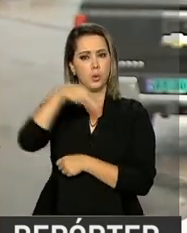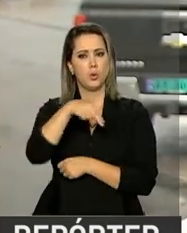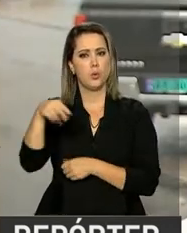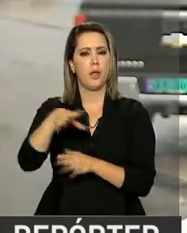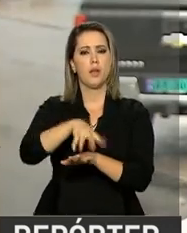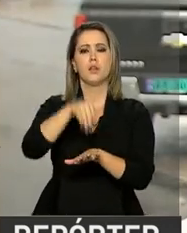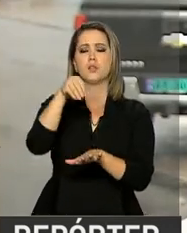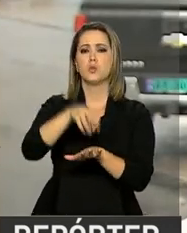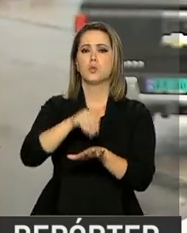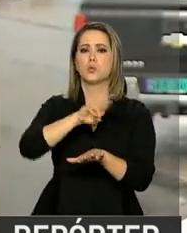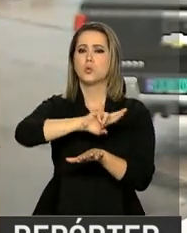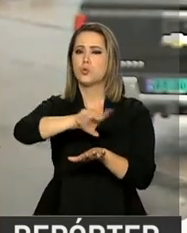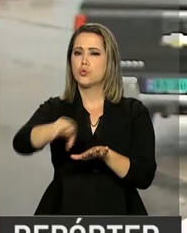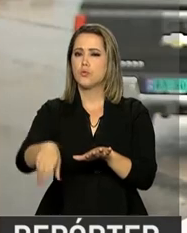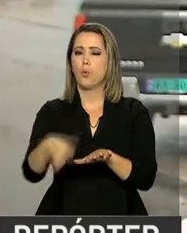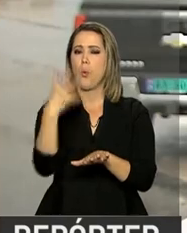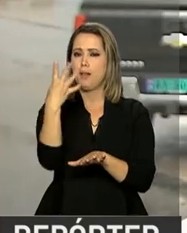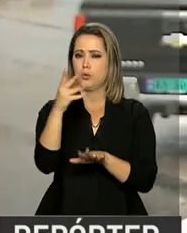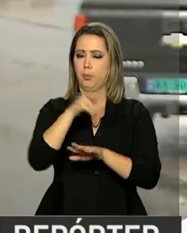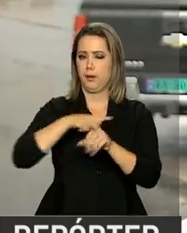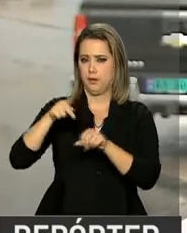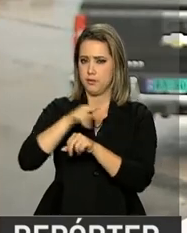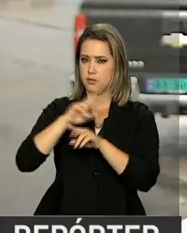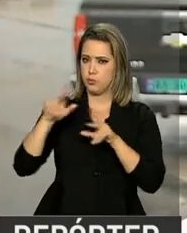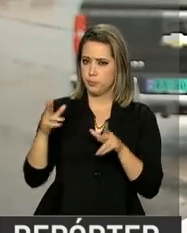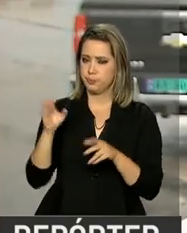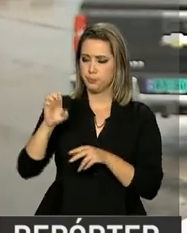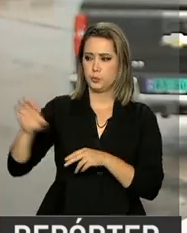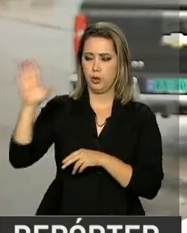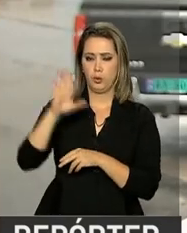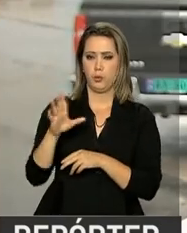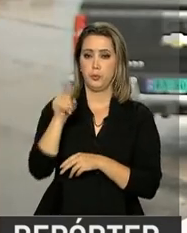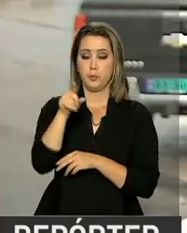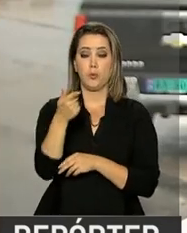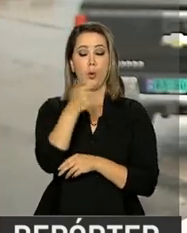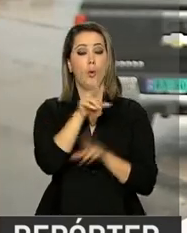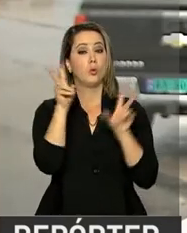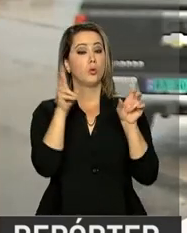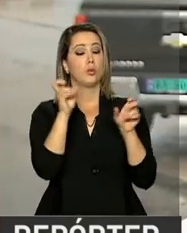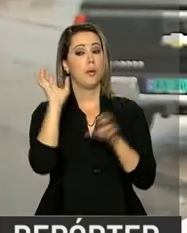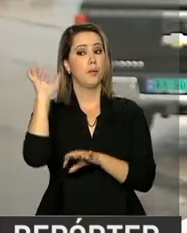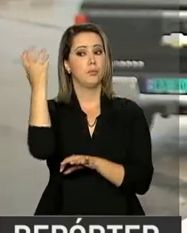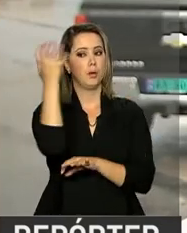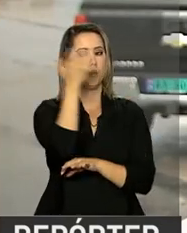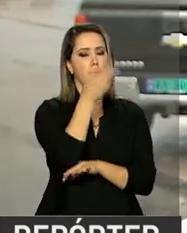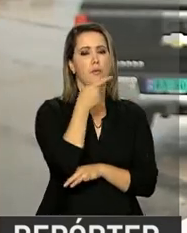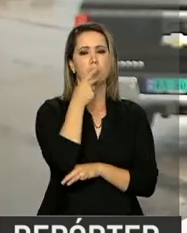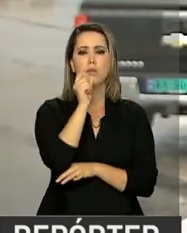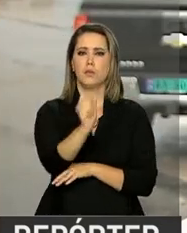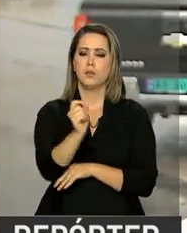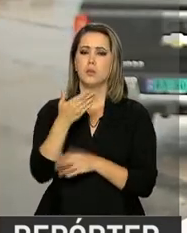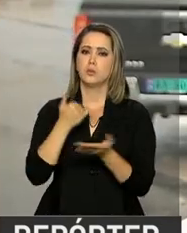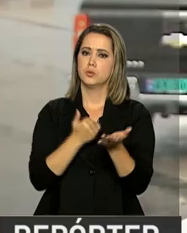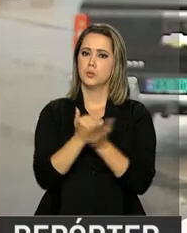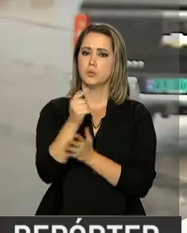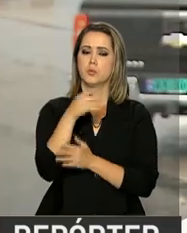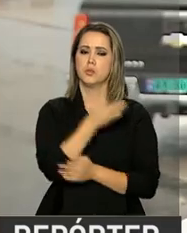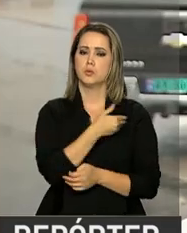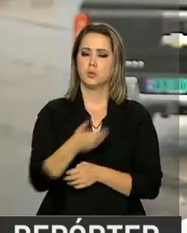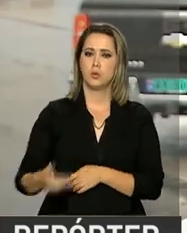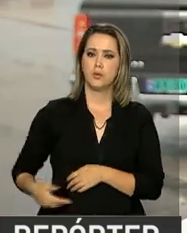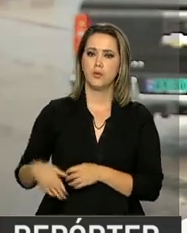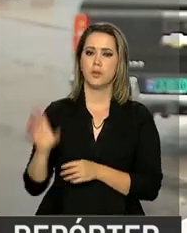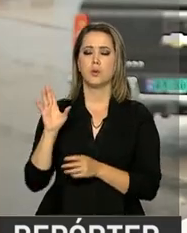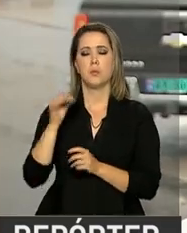Suíça, Islândia e Lichmenstein. Outro tema foi o meio ambiente. Michel Temer falou sobre as iniciativas de